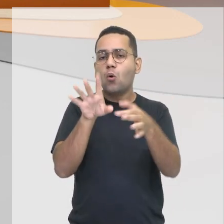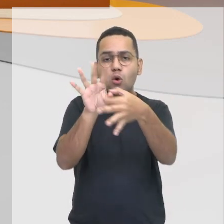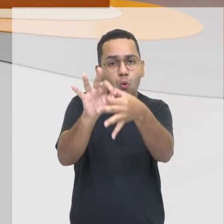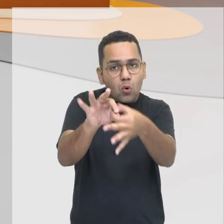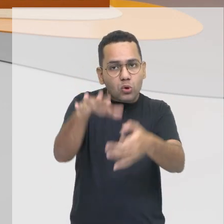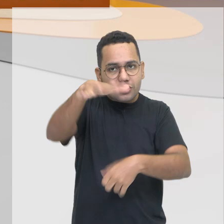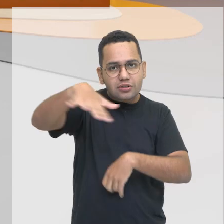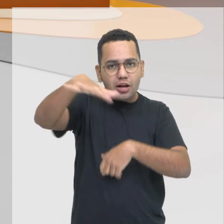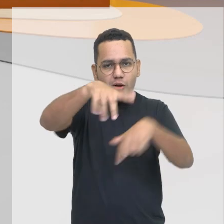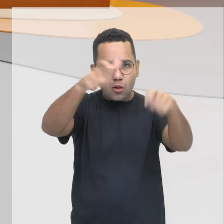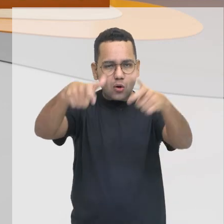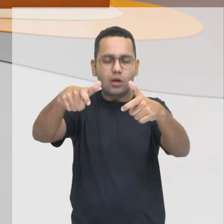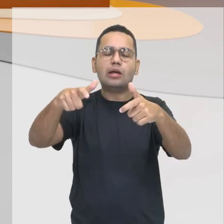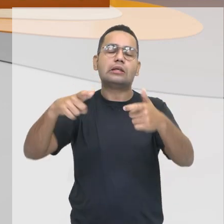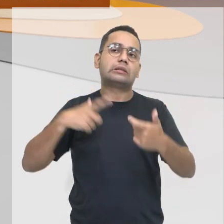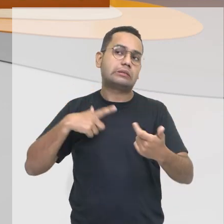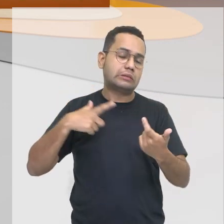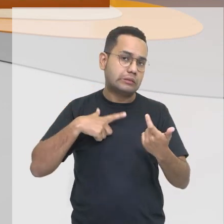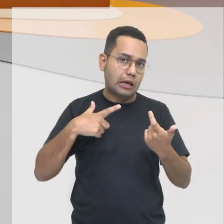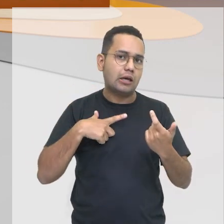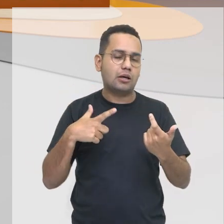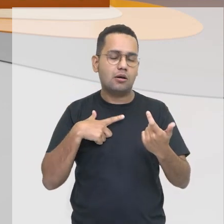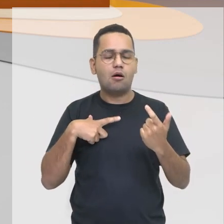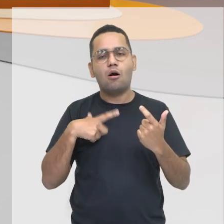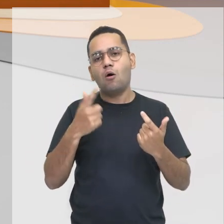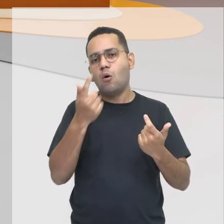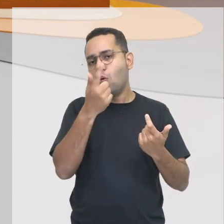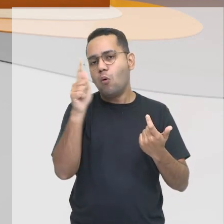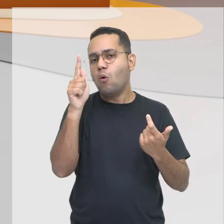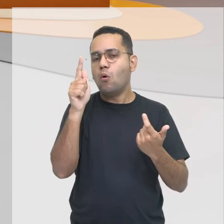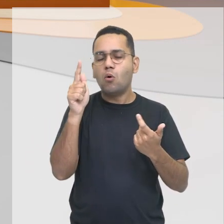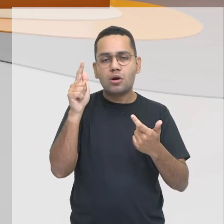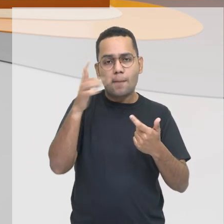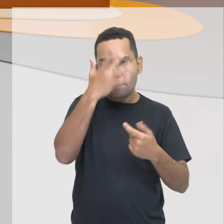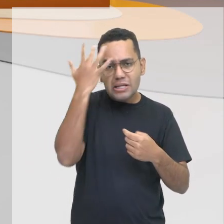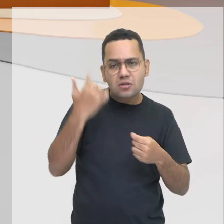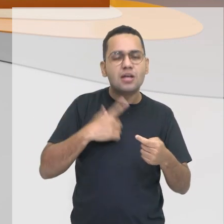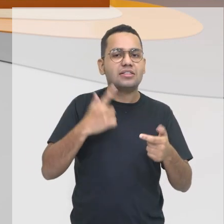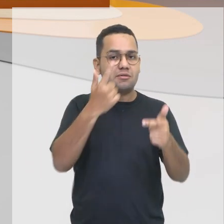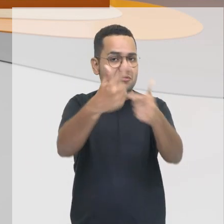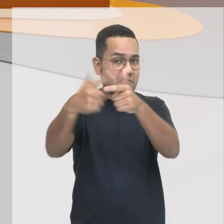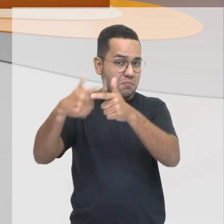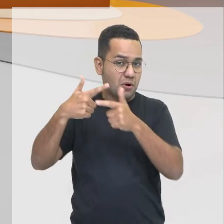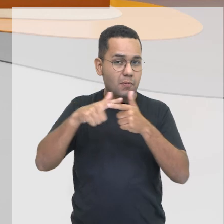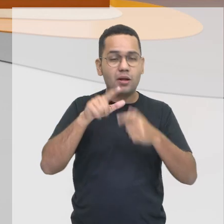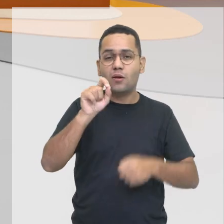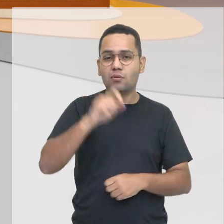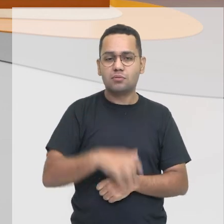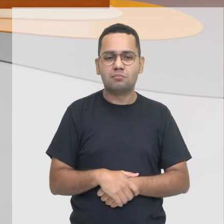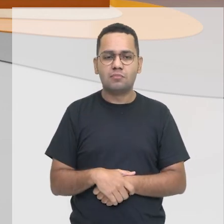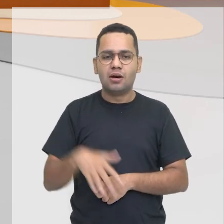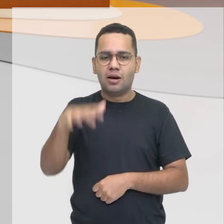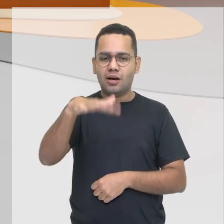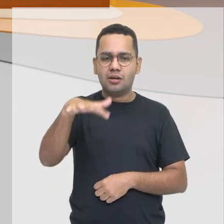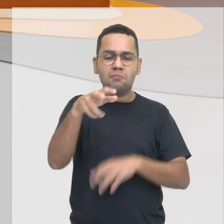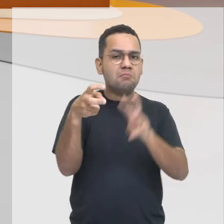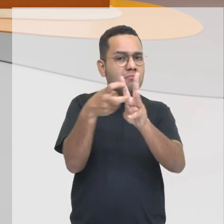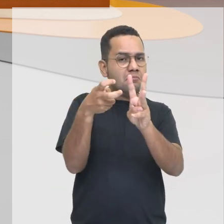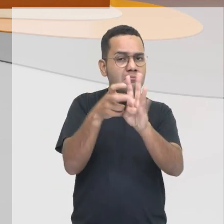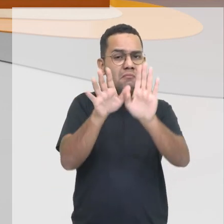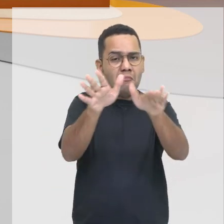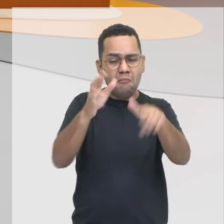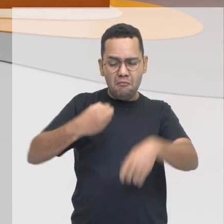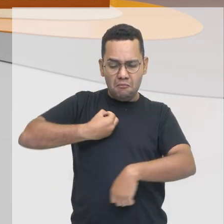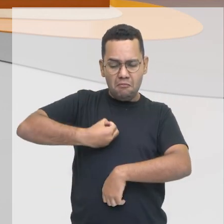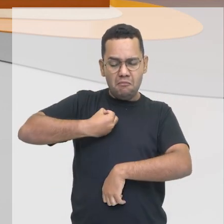basicamente alguém sai lesado e quase sempre quem sai lesado são as populações tradicionais que já moravam na